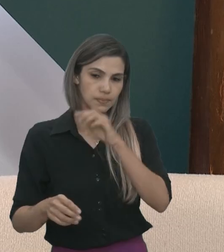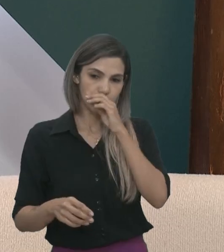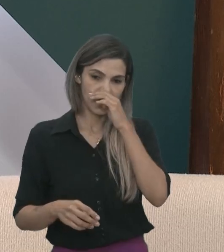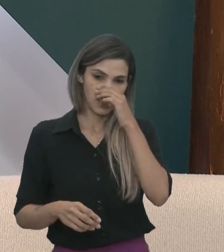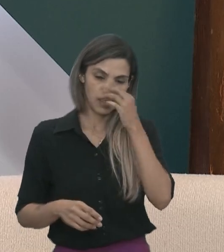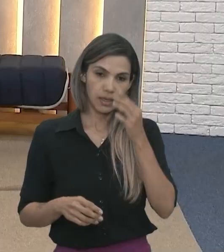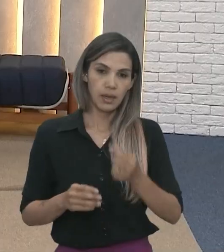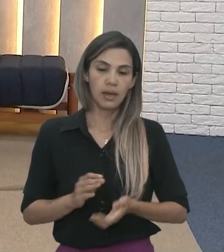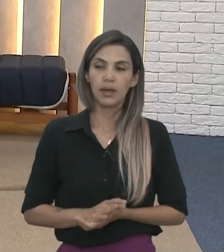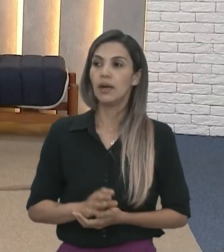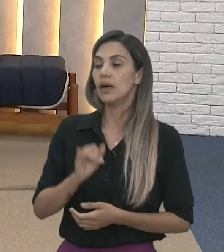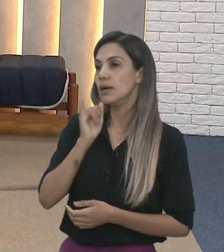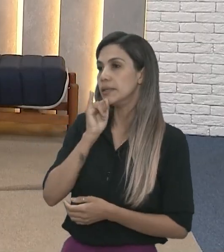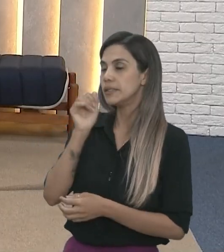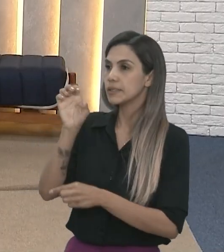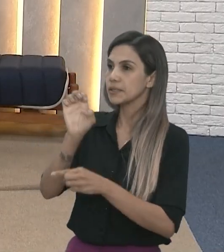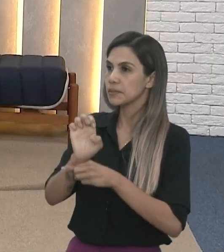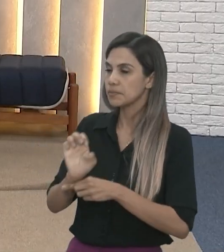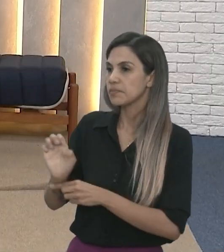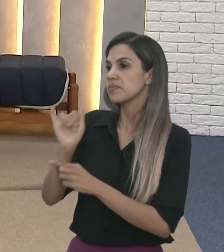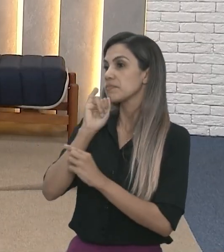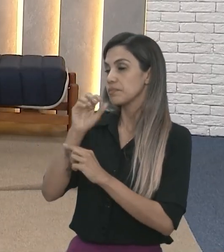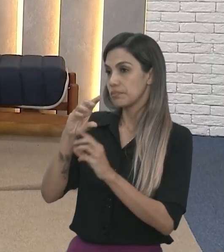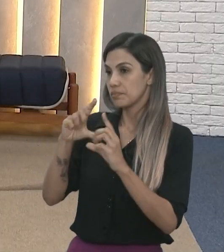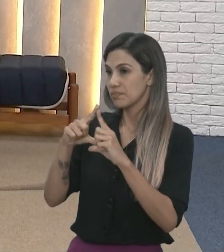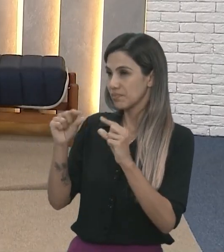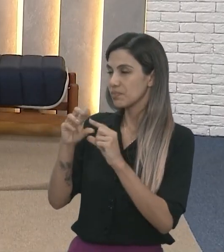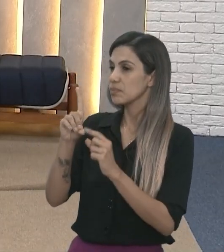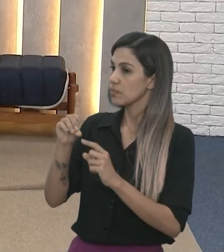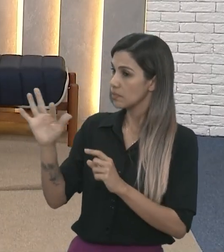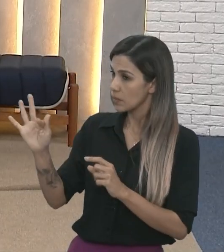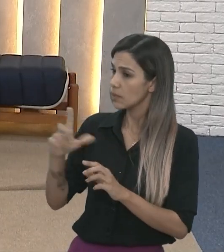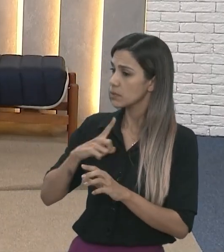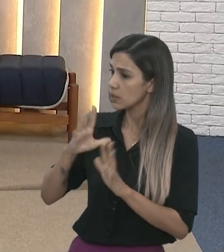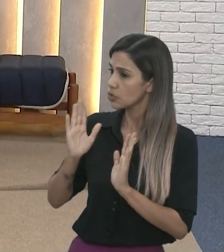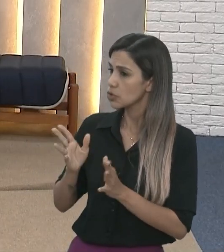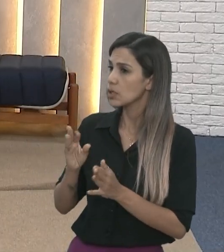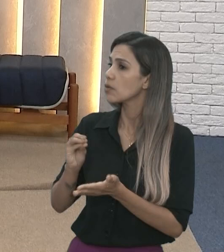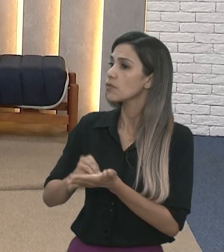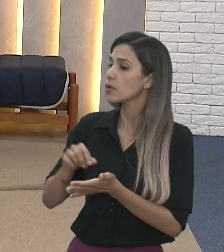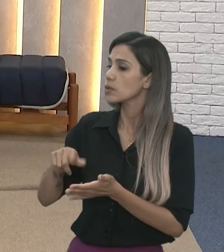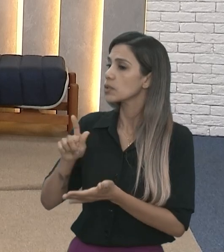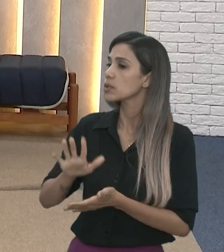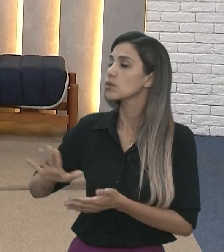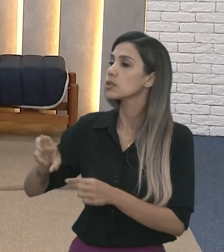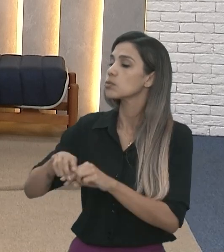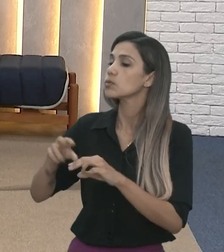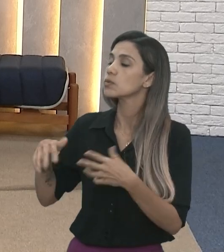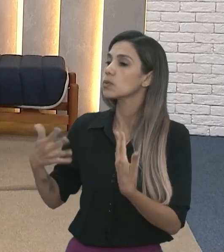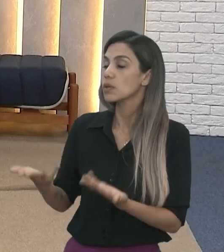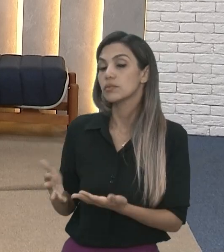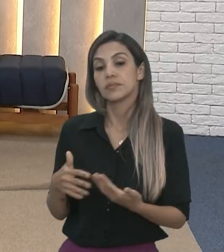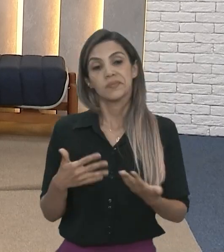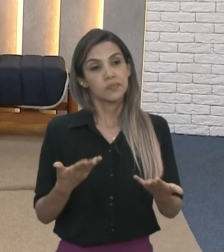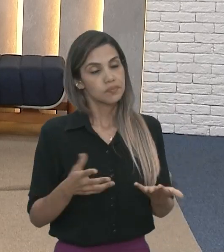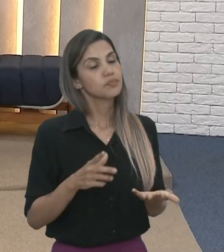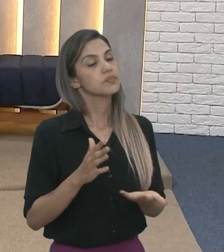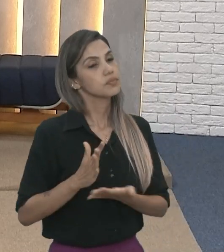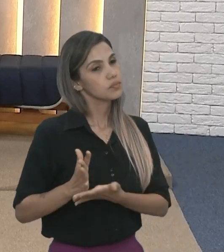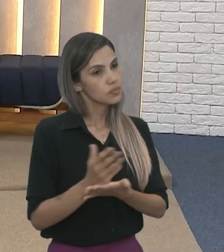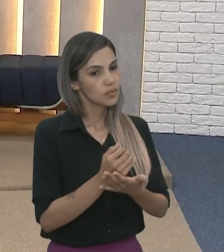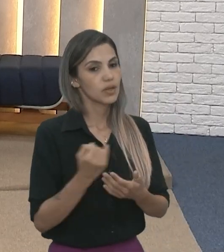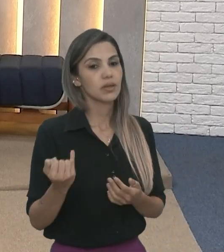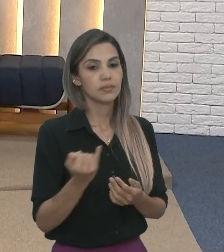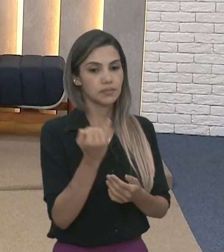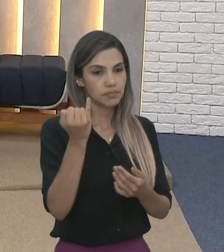outros estados do Distrito Federal, nós já temos. E por que só em Goiás não? Pois é um dado importante, a gente